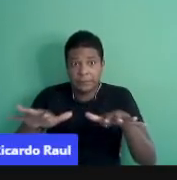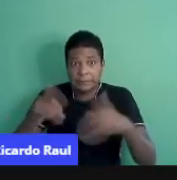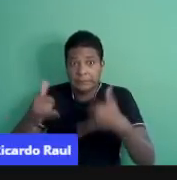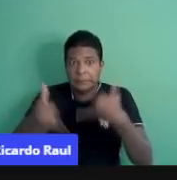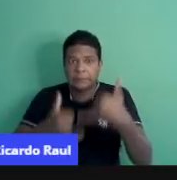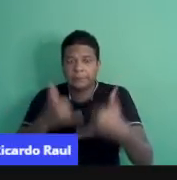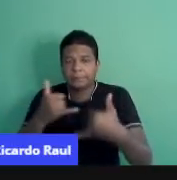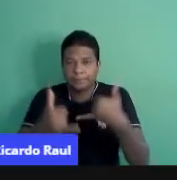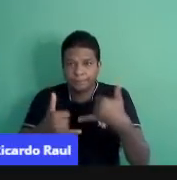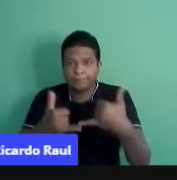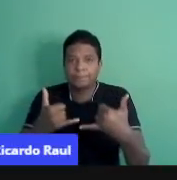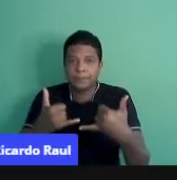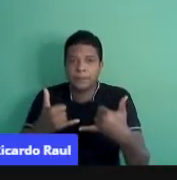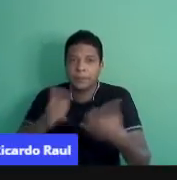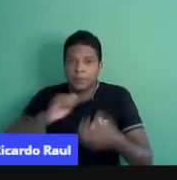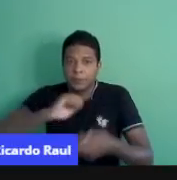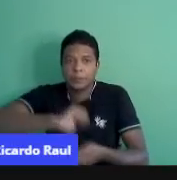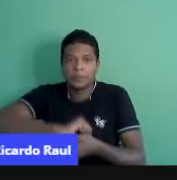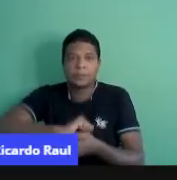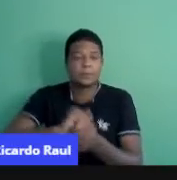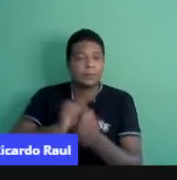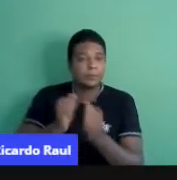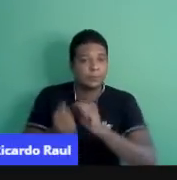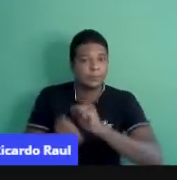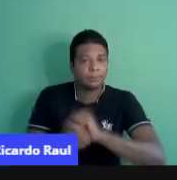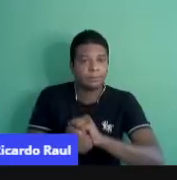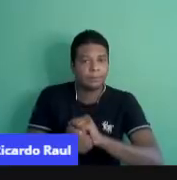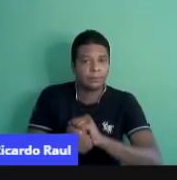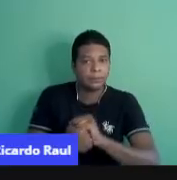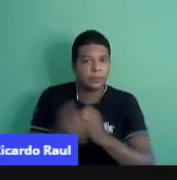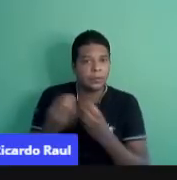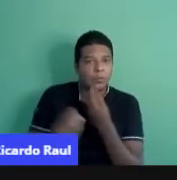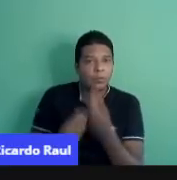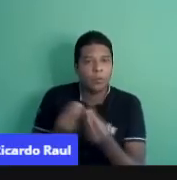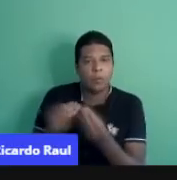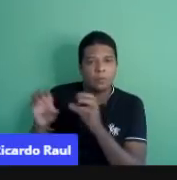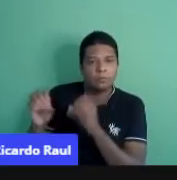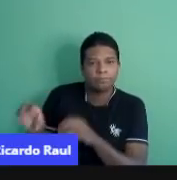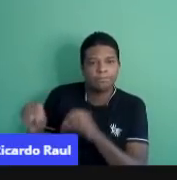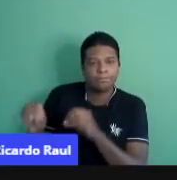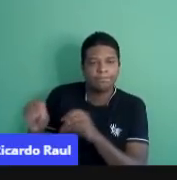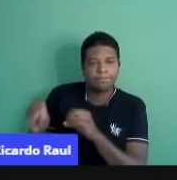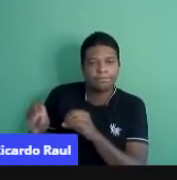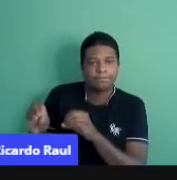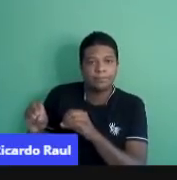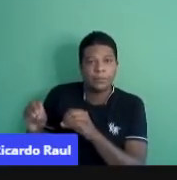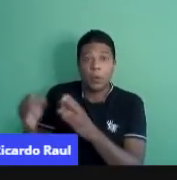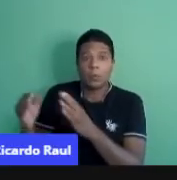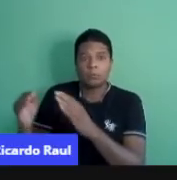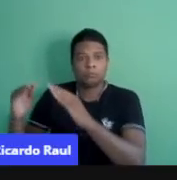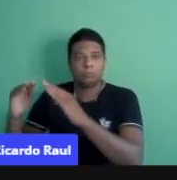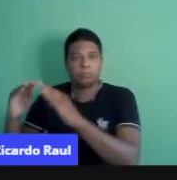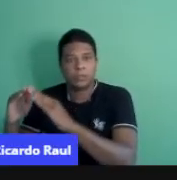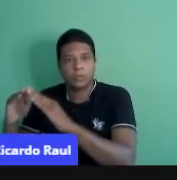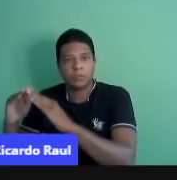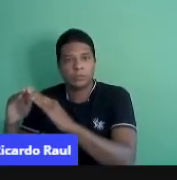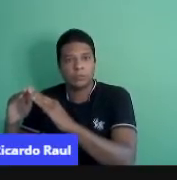vão ter que ser adaptadas. Vamos ter que descobrir formas de levar isso para dentro de casa,